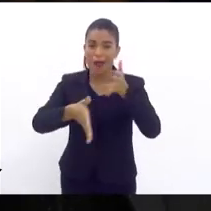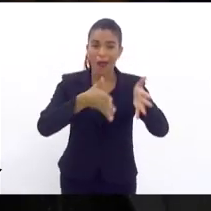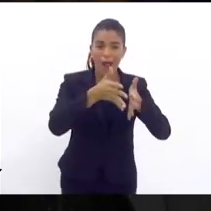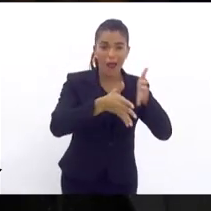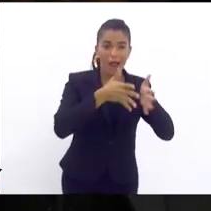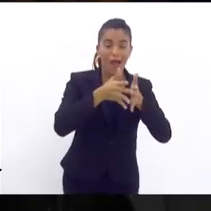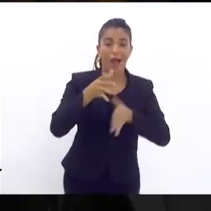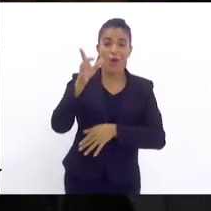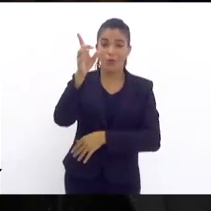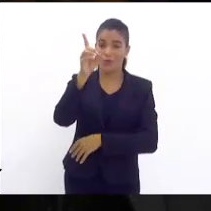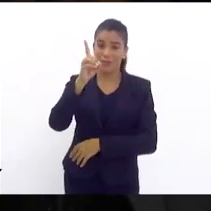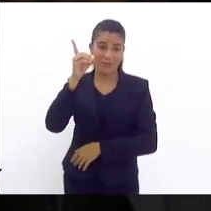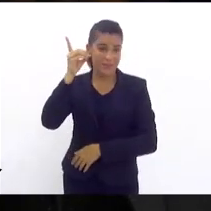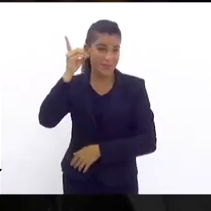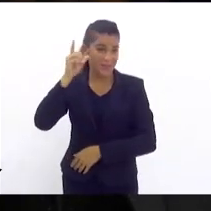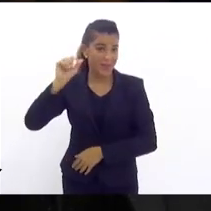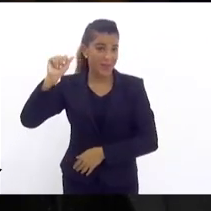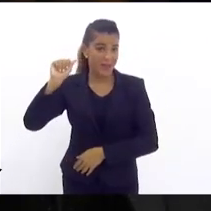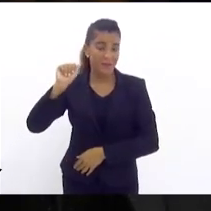deficientes auditivos